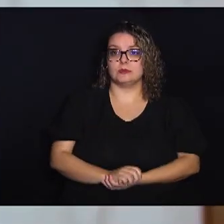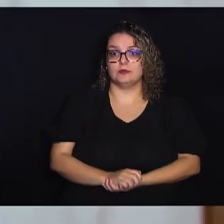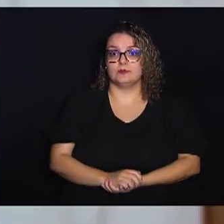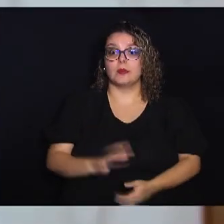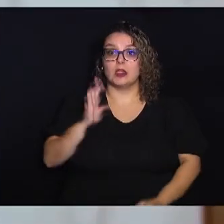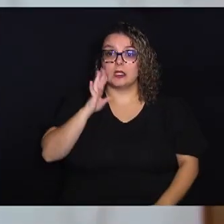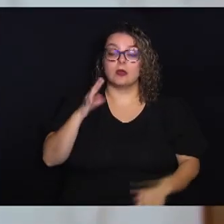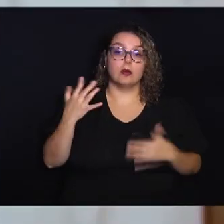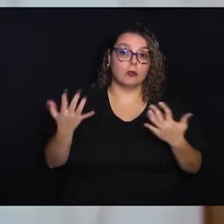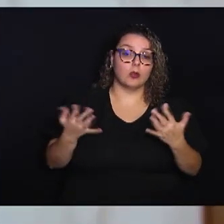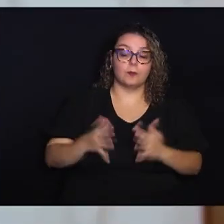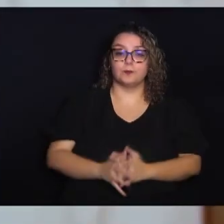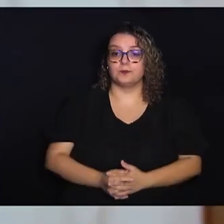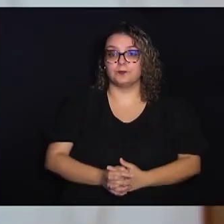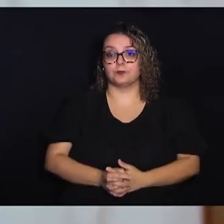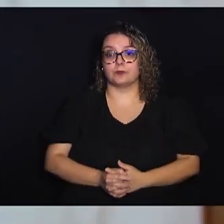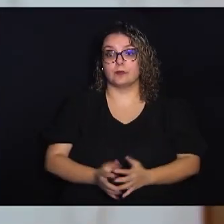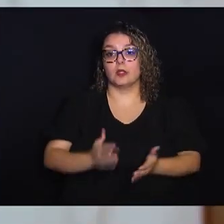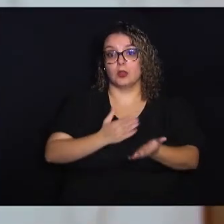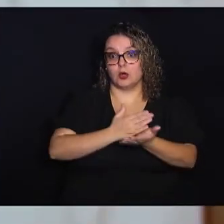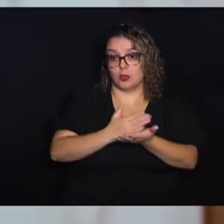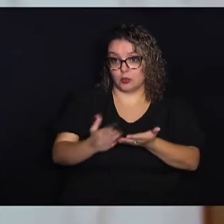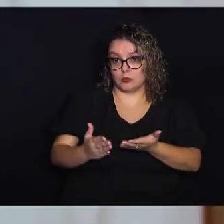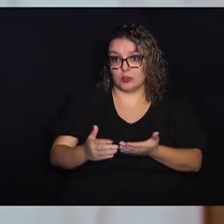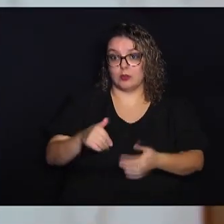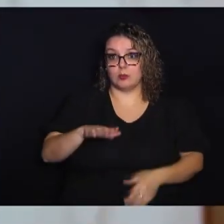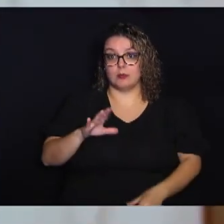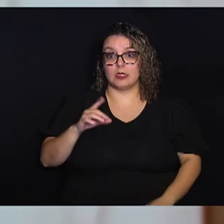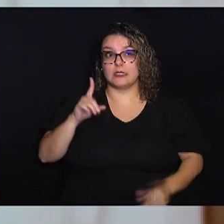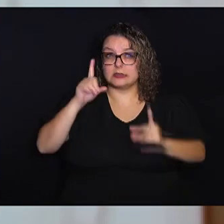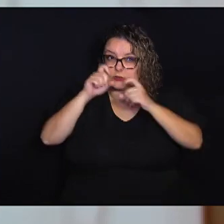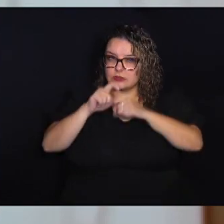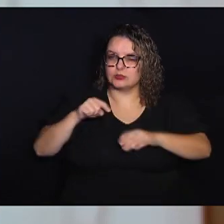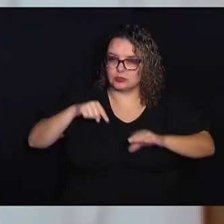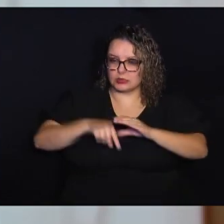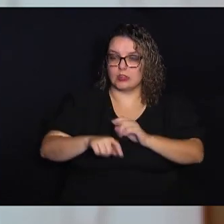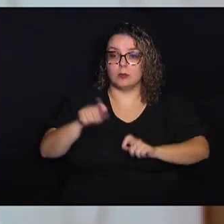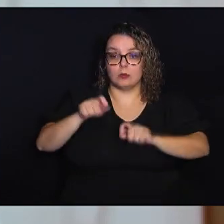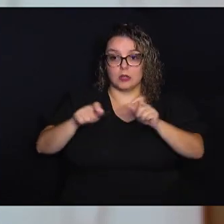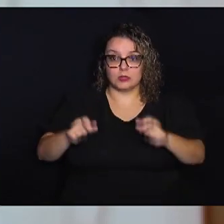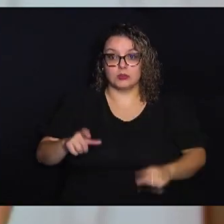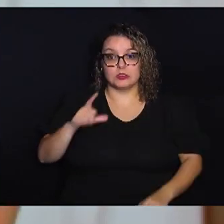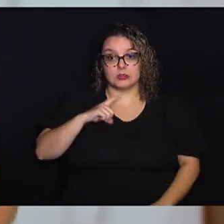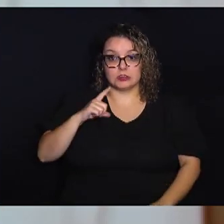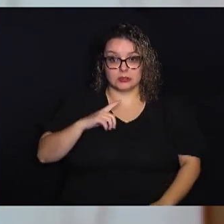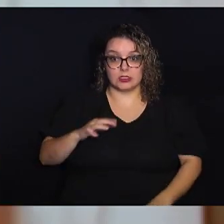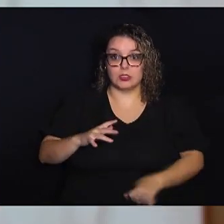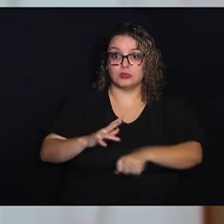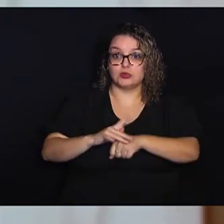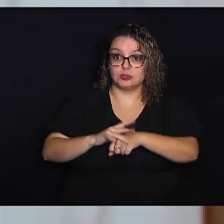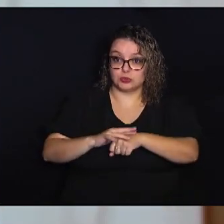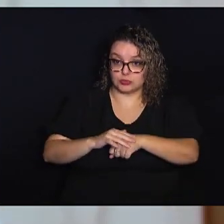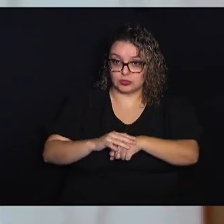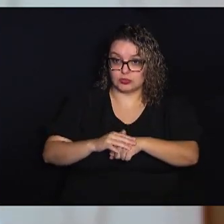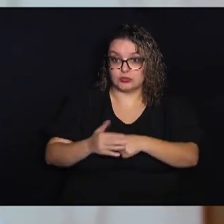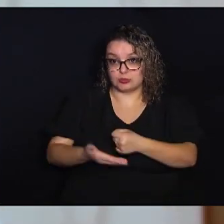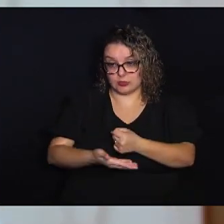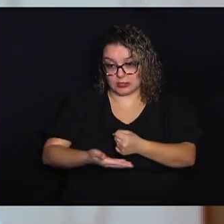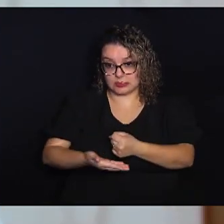Legal, então, começando aqui pelo mais complexo. Pessoas que têm doenças já de